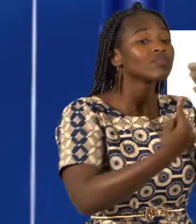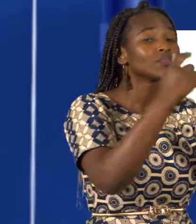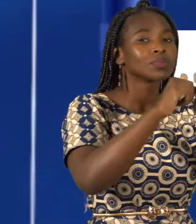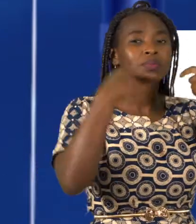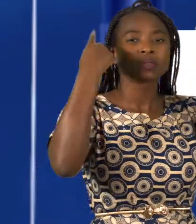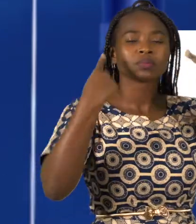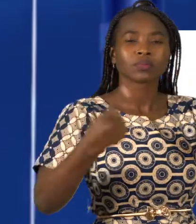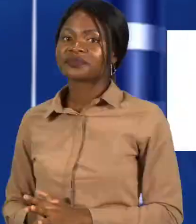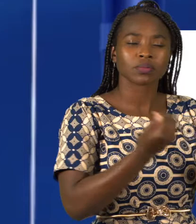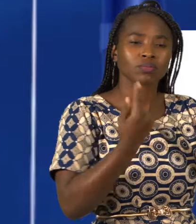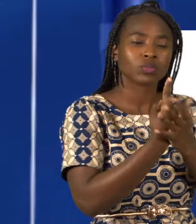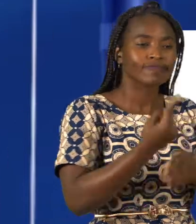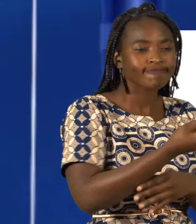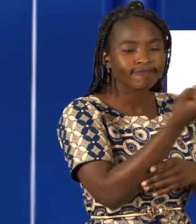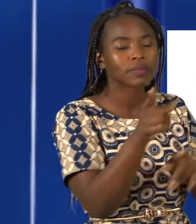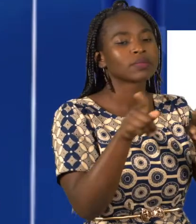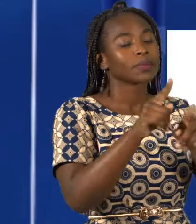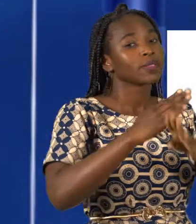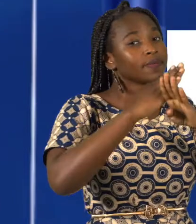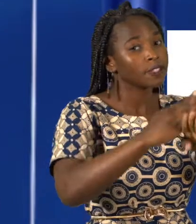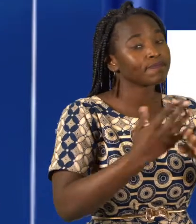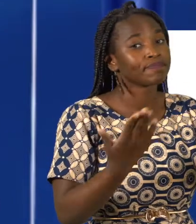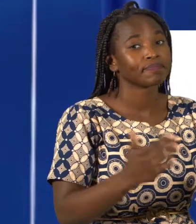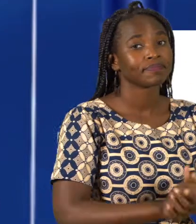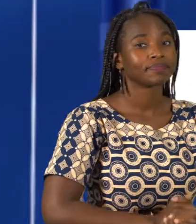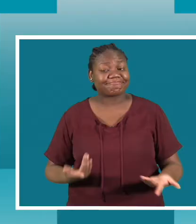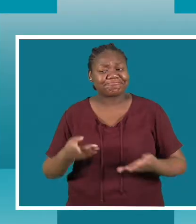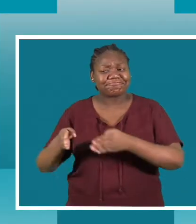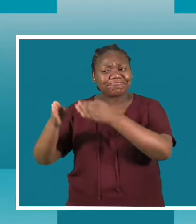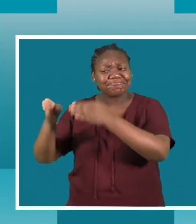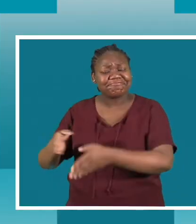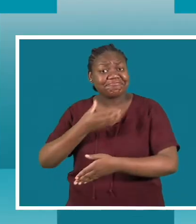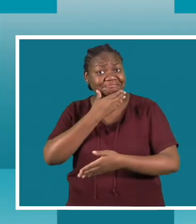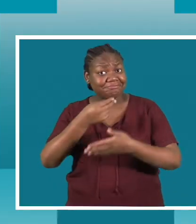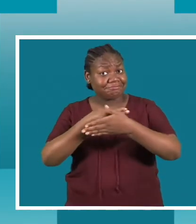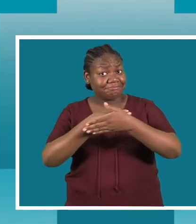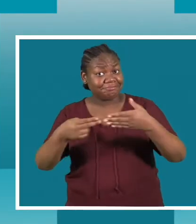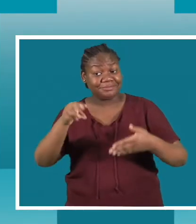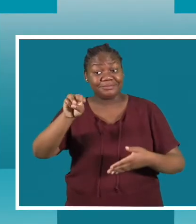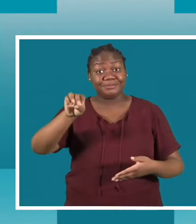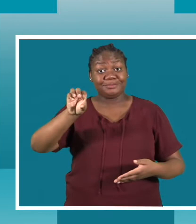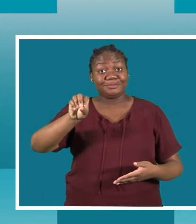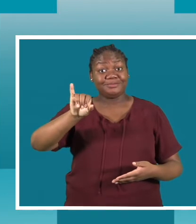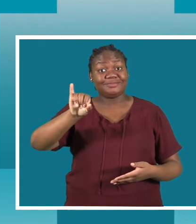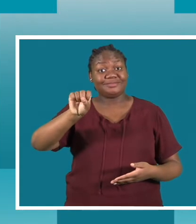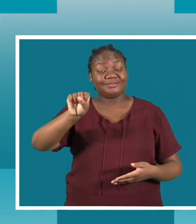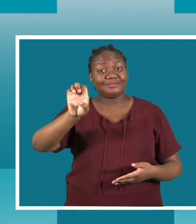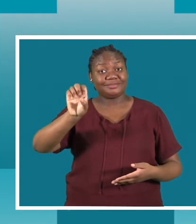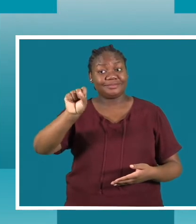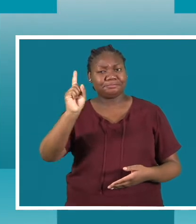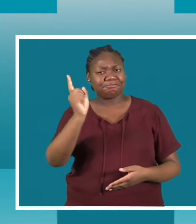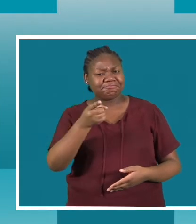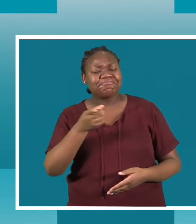ajudem a reduzir os índices de reuniões prematuras e forçadas. Chama-se Moisés Francisco Mandilhata.